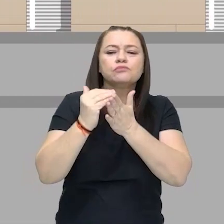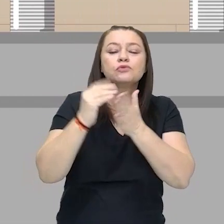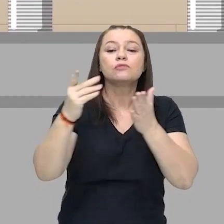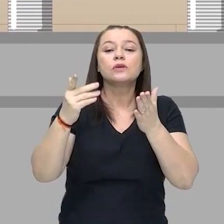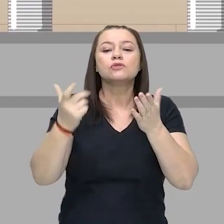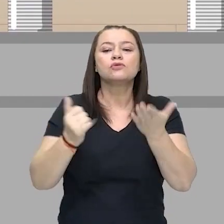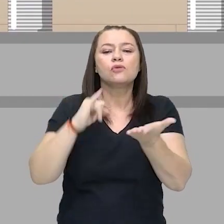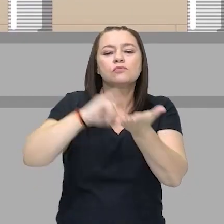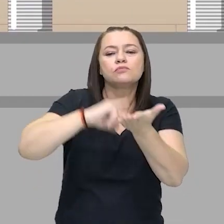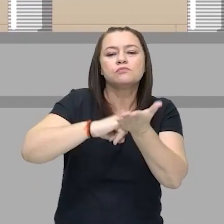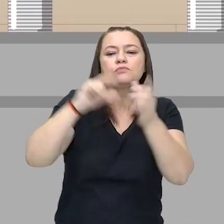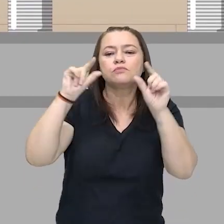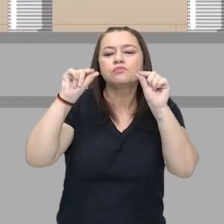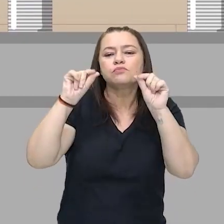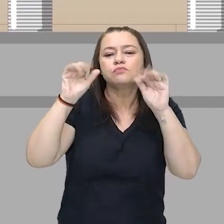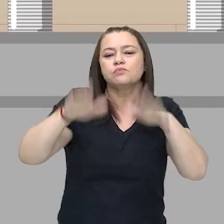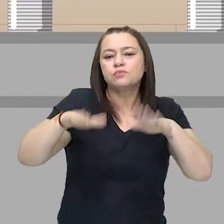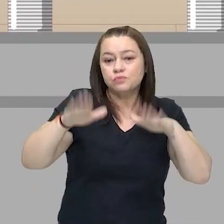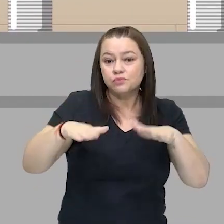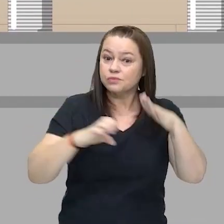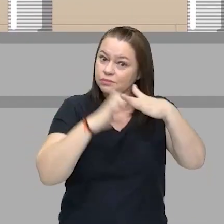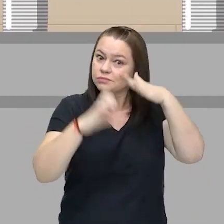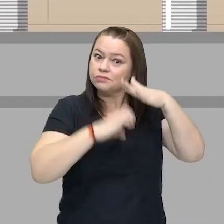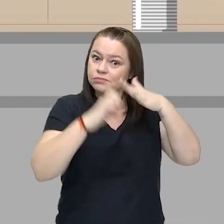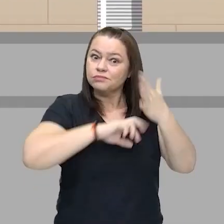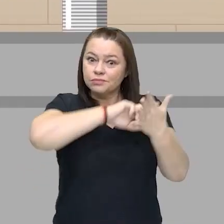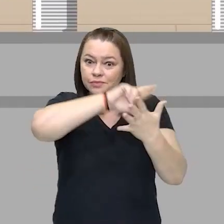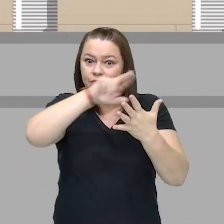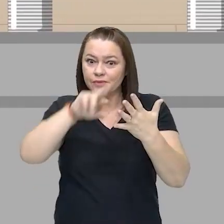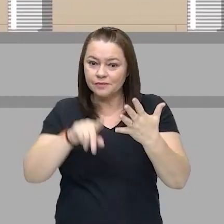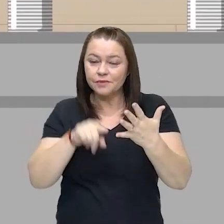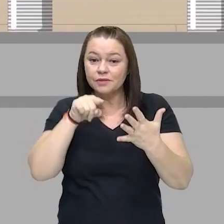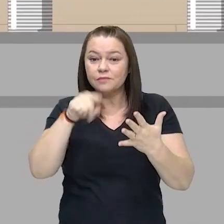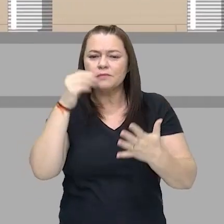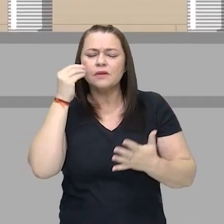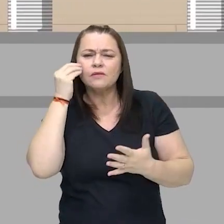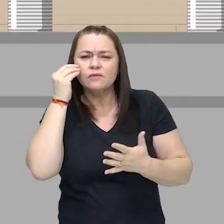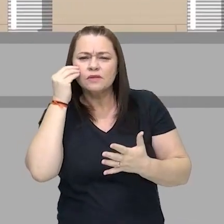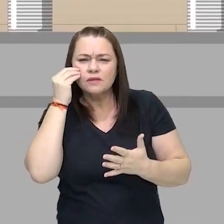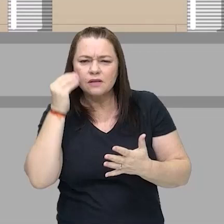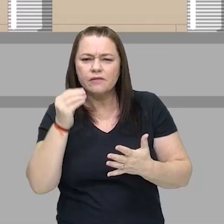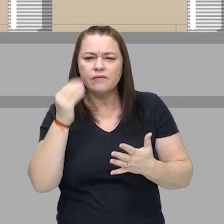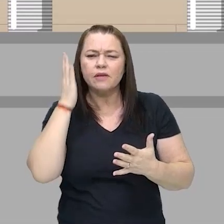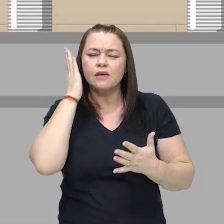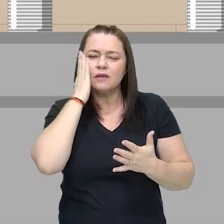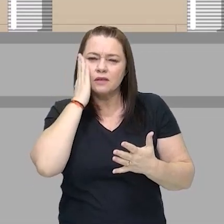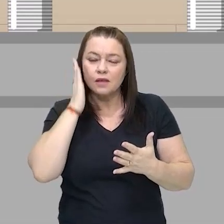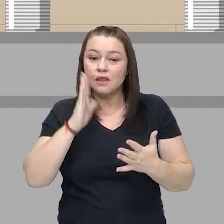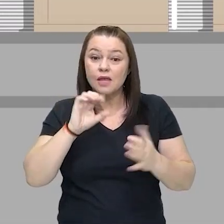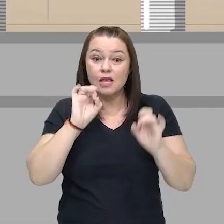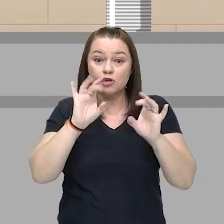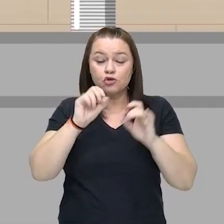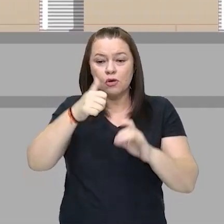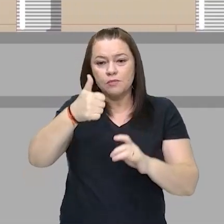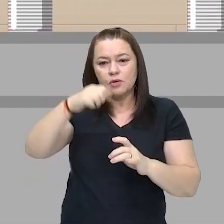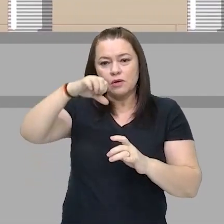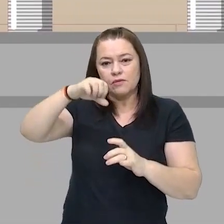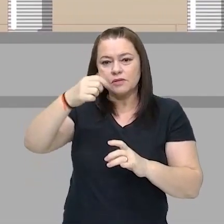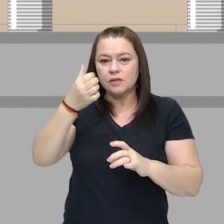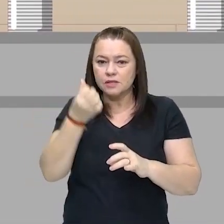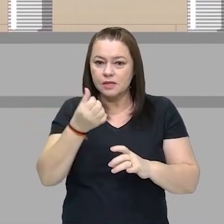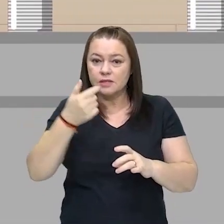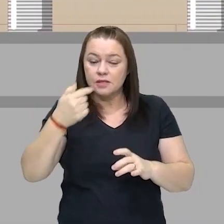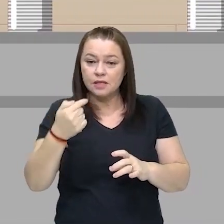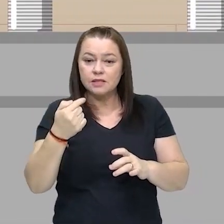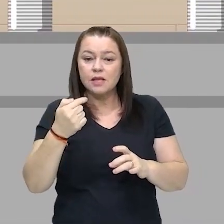várias empresas. Para você ter uma ideia, depois que foi criado isso em 1967, só nesse ano, sabe quantas empresas vieram